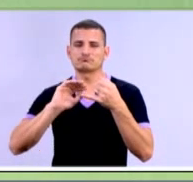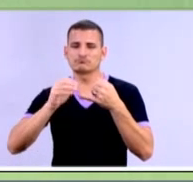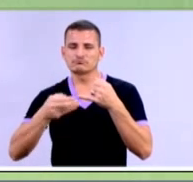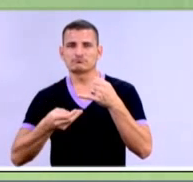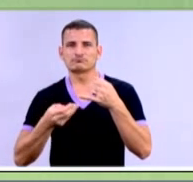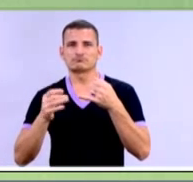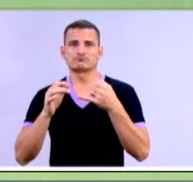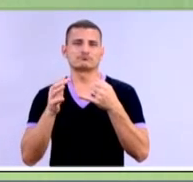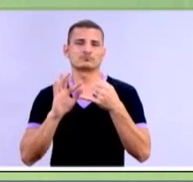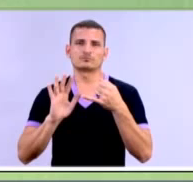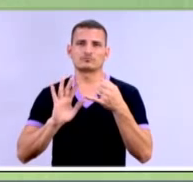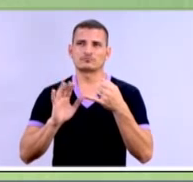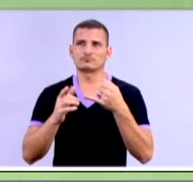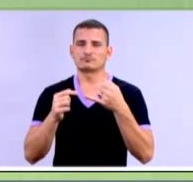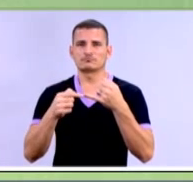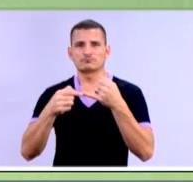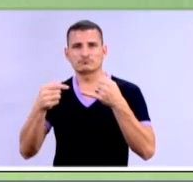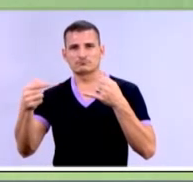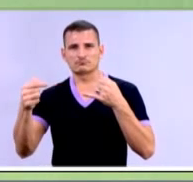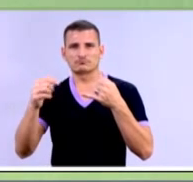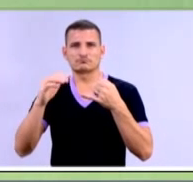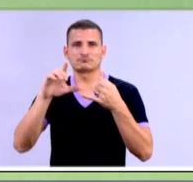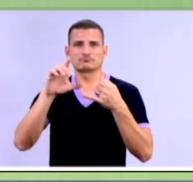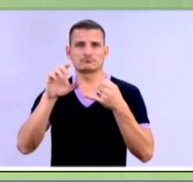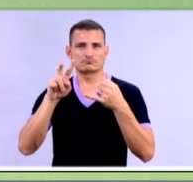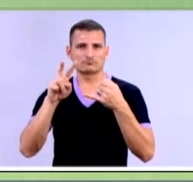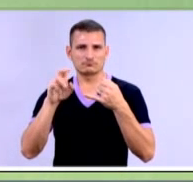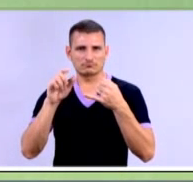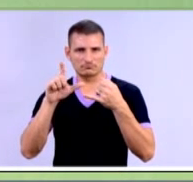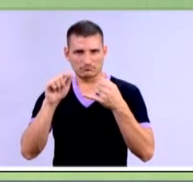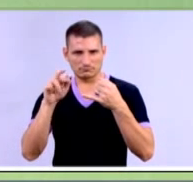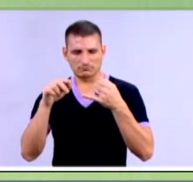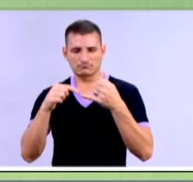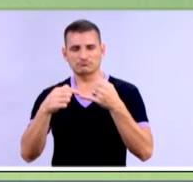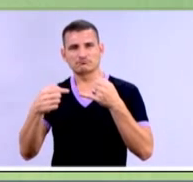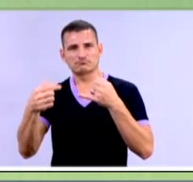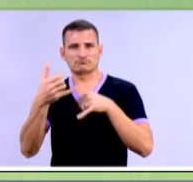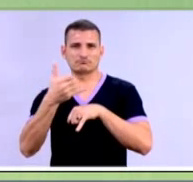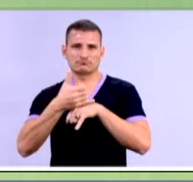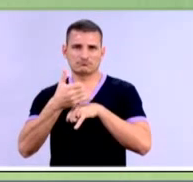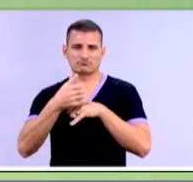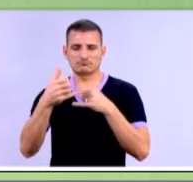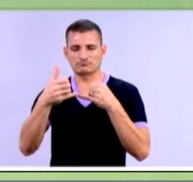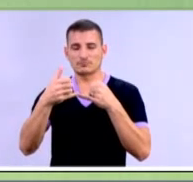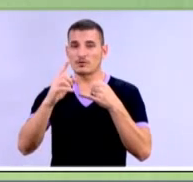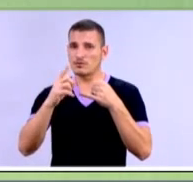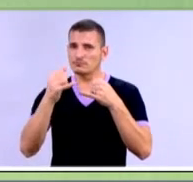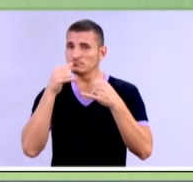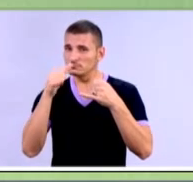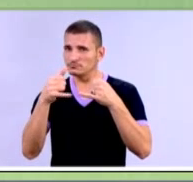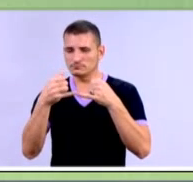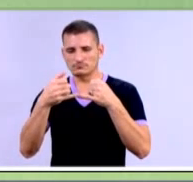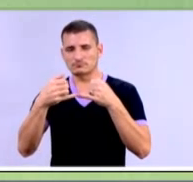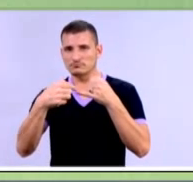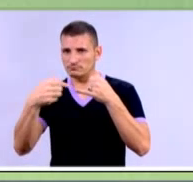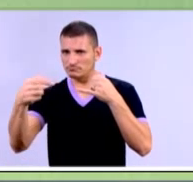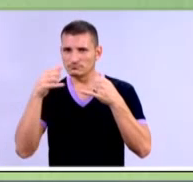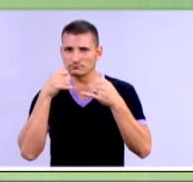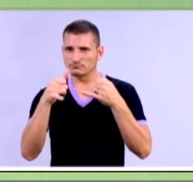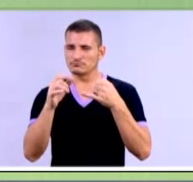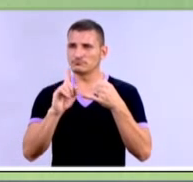proteção física. Pode ser uma malha de Kevlar, às vezes é um arame, enfim. Mas isso aqui não é um cabo, não é um fio, ok?